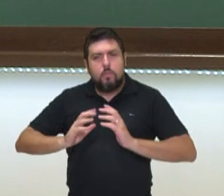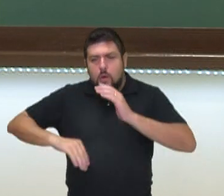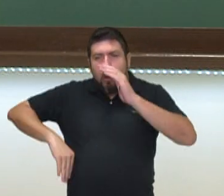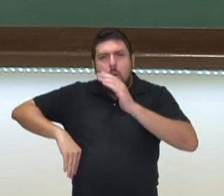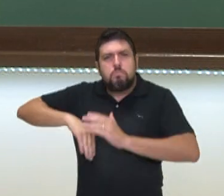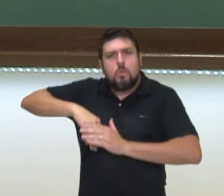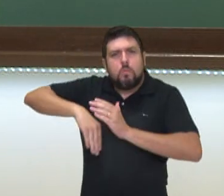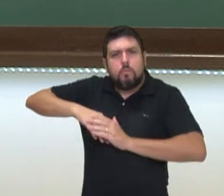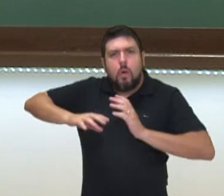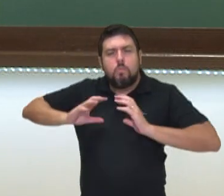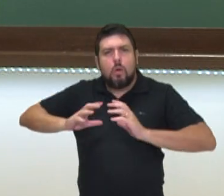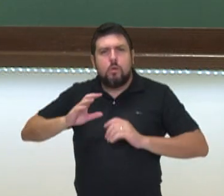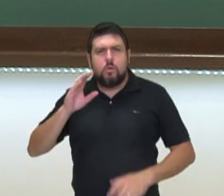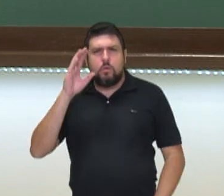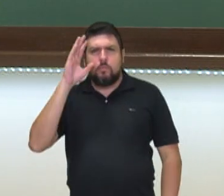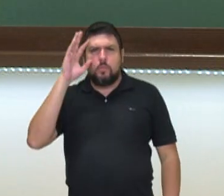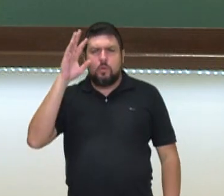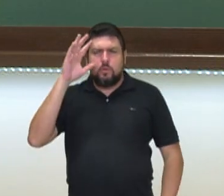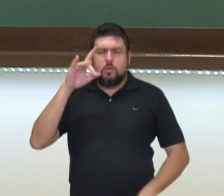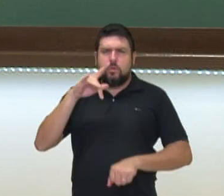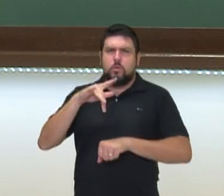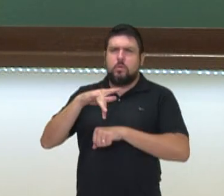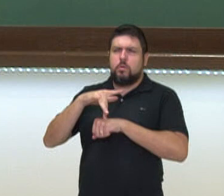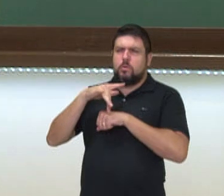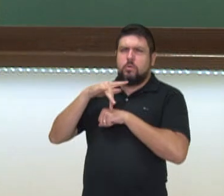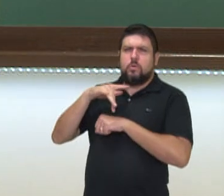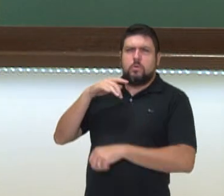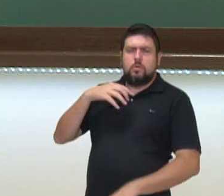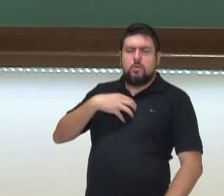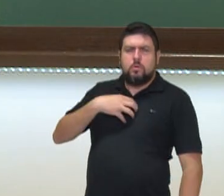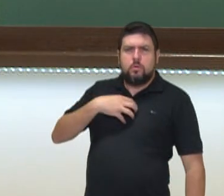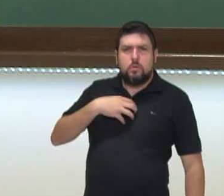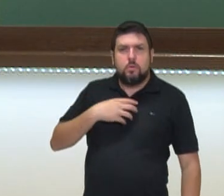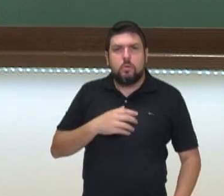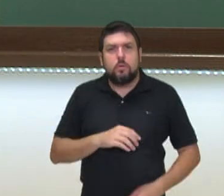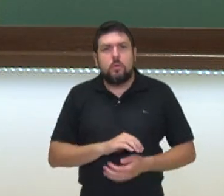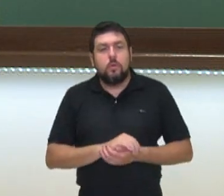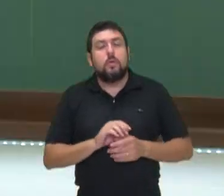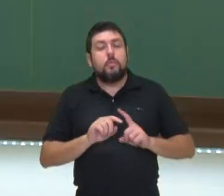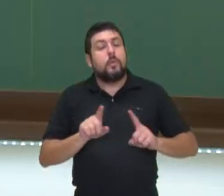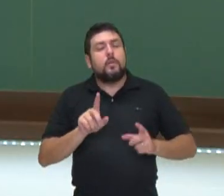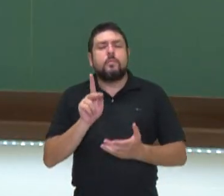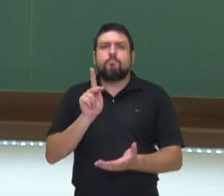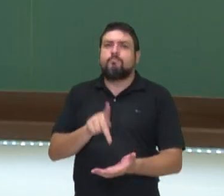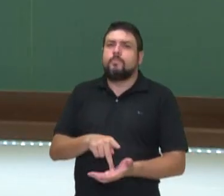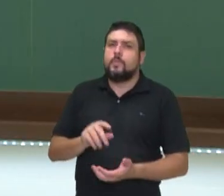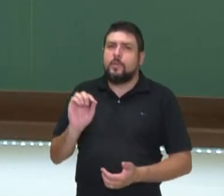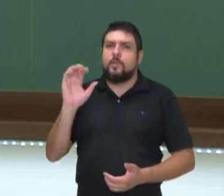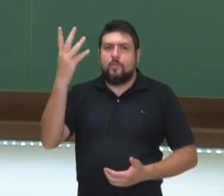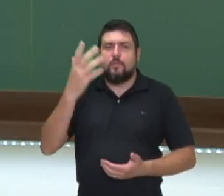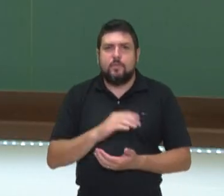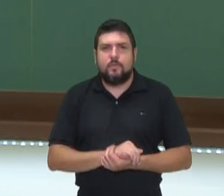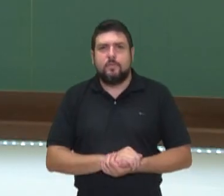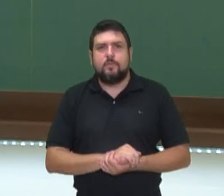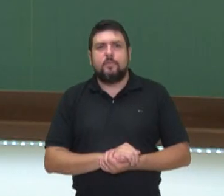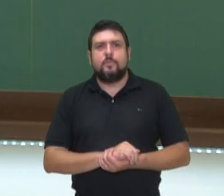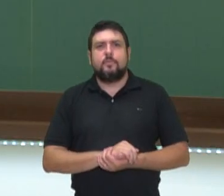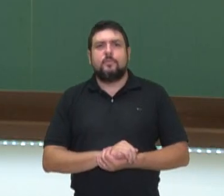com a cabeça. Imagine que terror isso. Mas acontecia, né? Há muito tempo